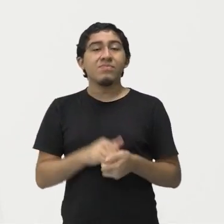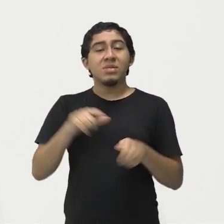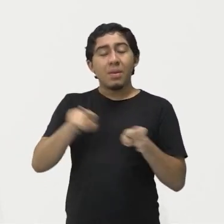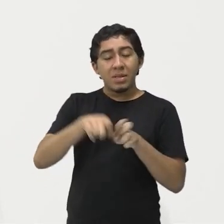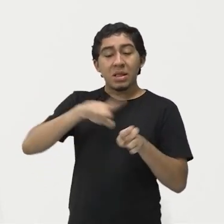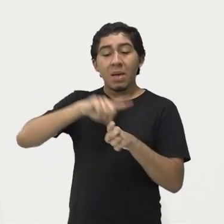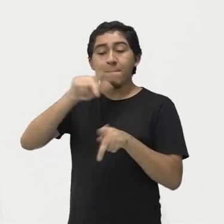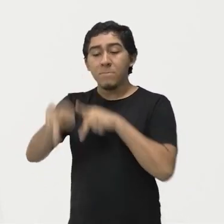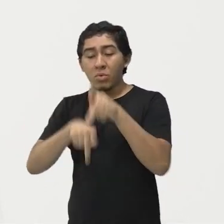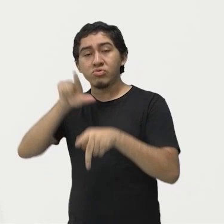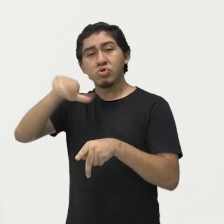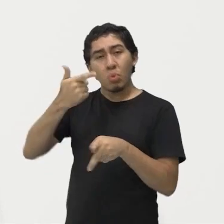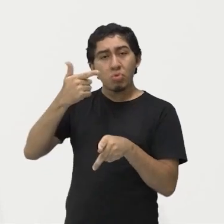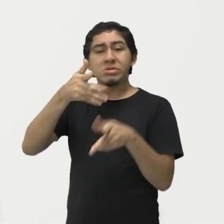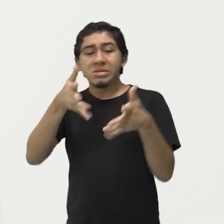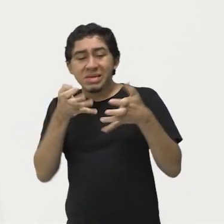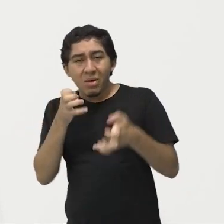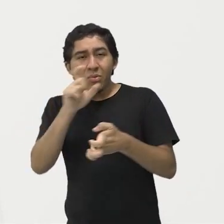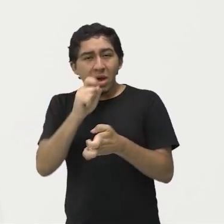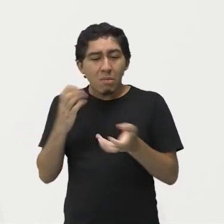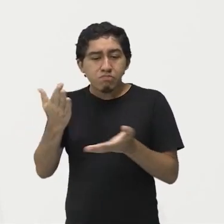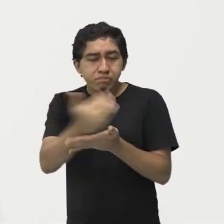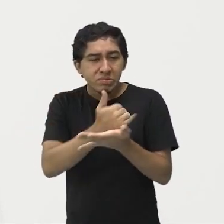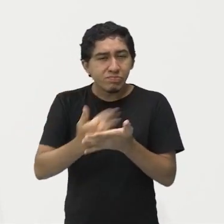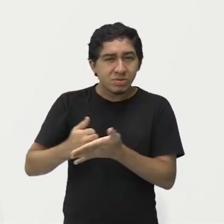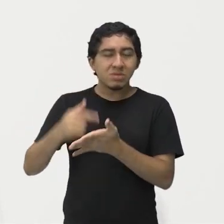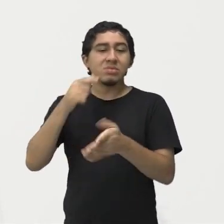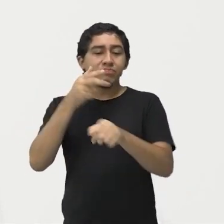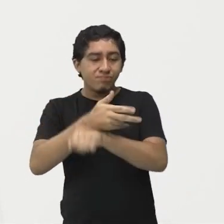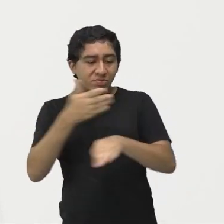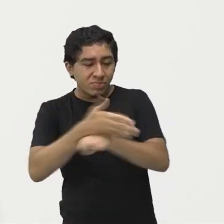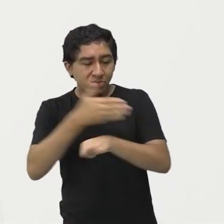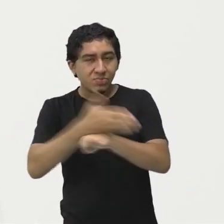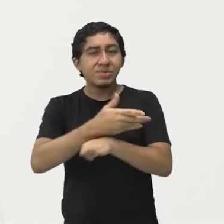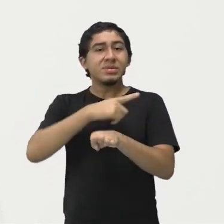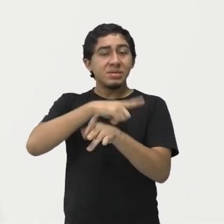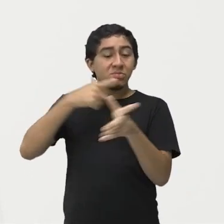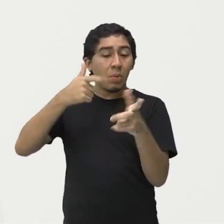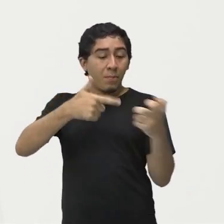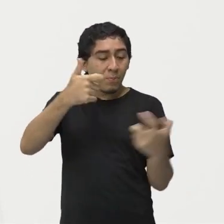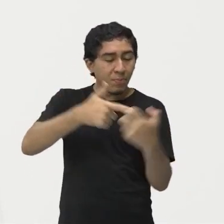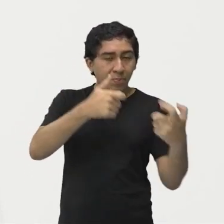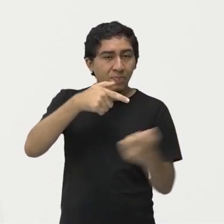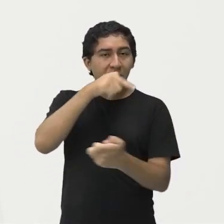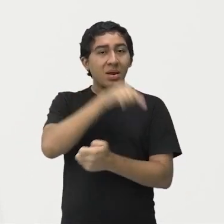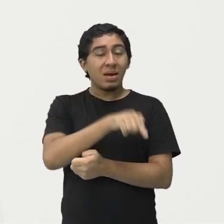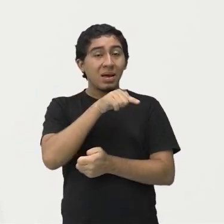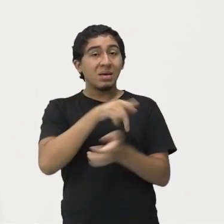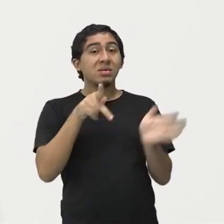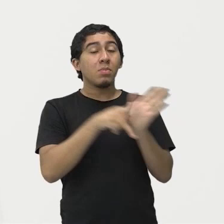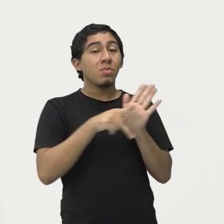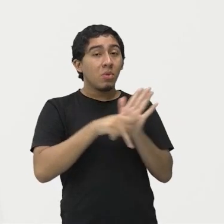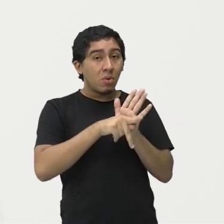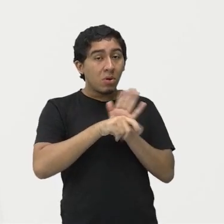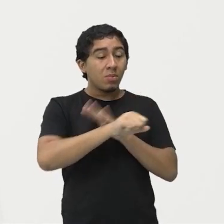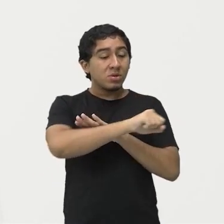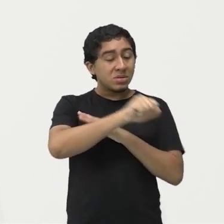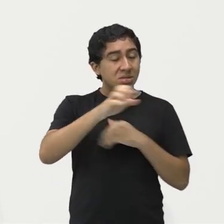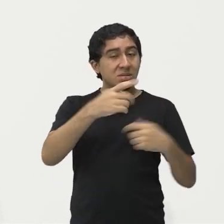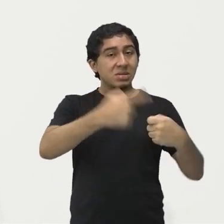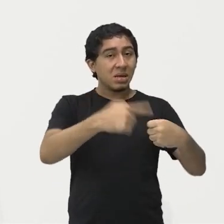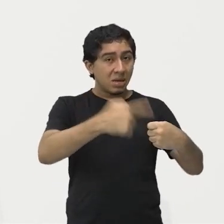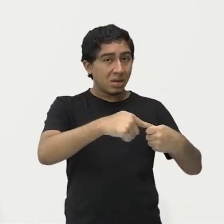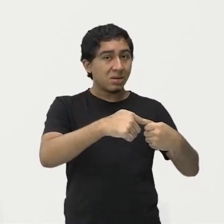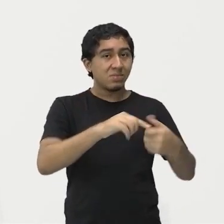tentar invadir as cidades-estados gregas, eles também iriam acabar entrando em conflito entre eles mesmos, entre